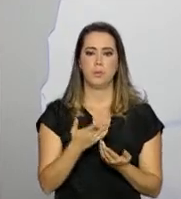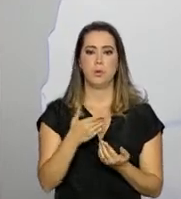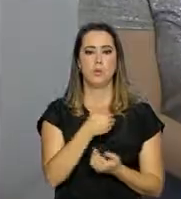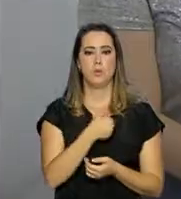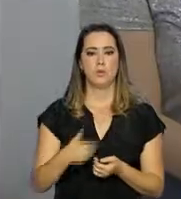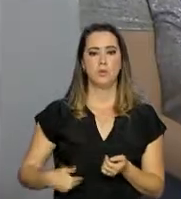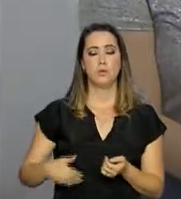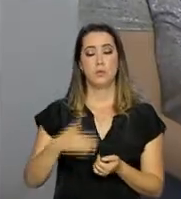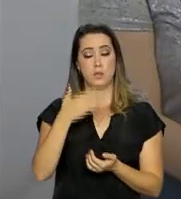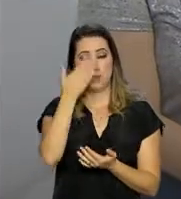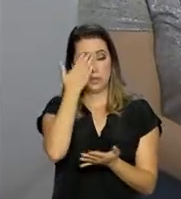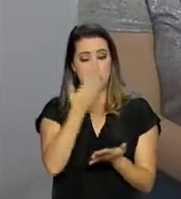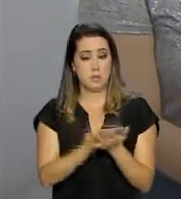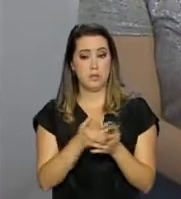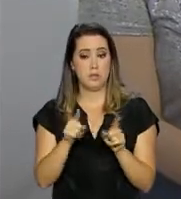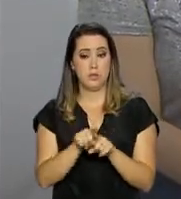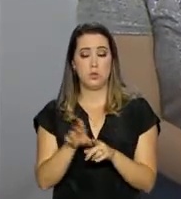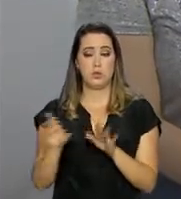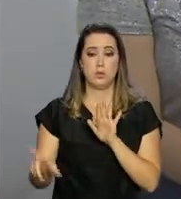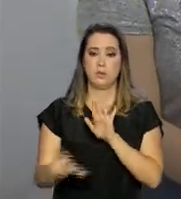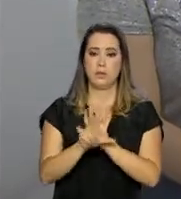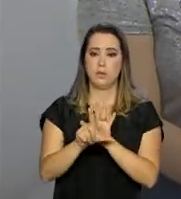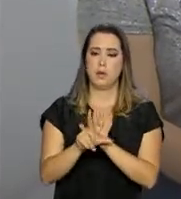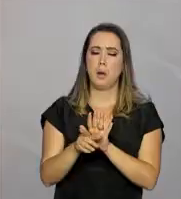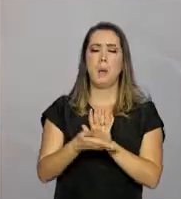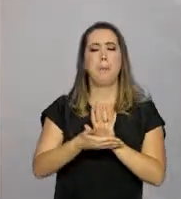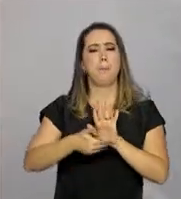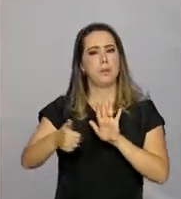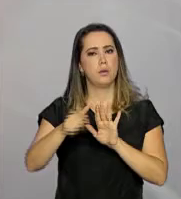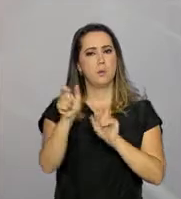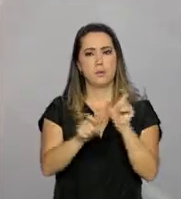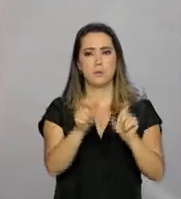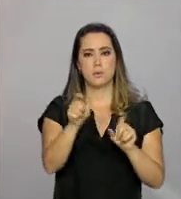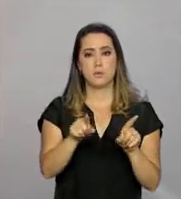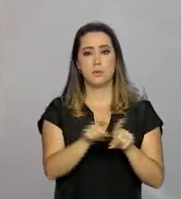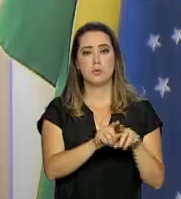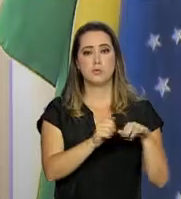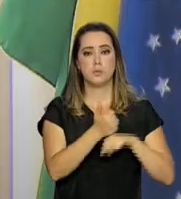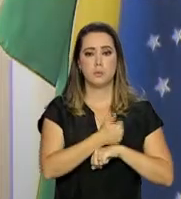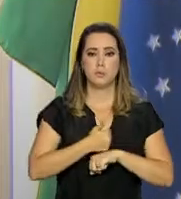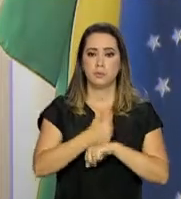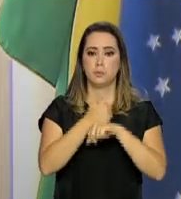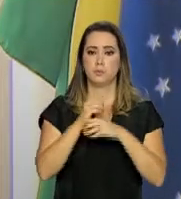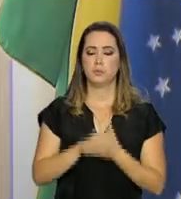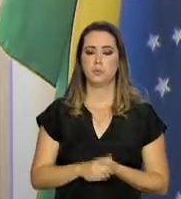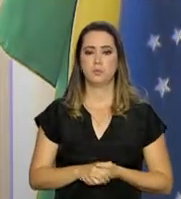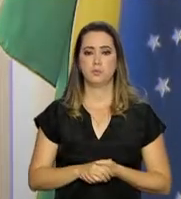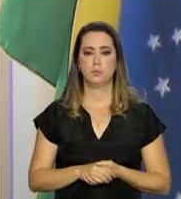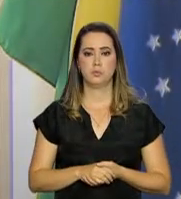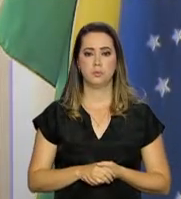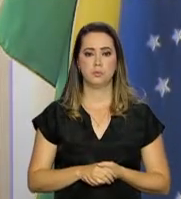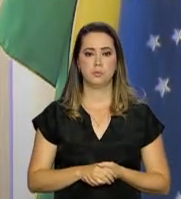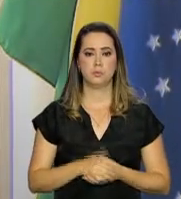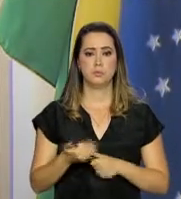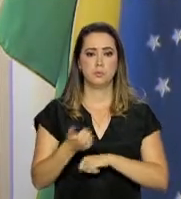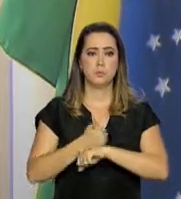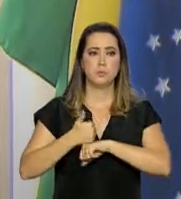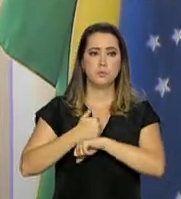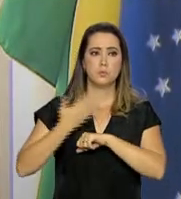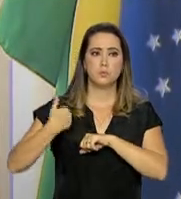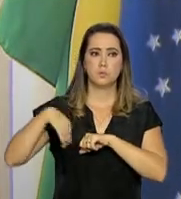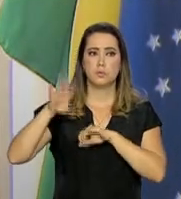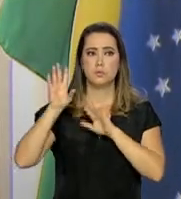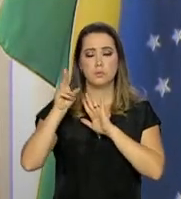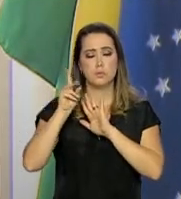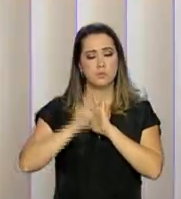nova lei vai trazer benefícios para profissionais e pacientes os profissionais mundo porque eles terão mais dignidade